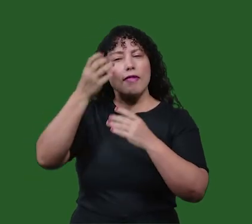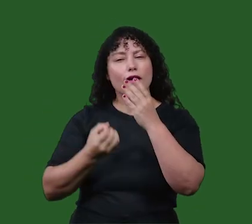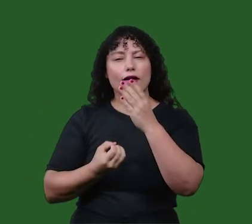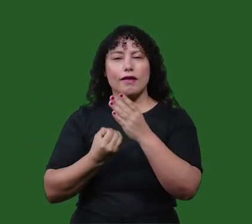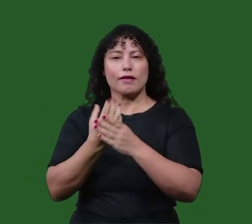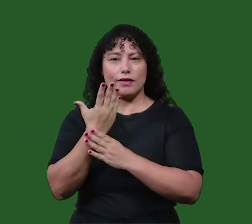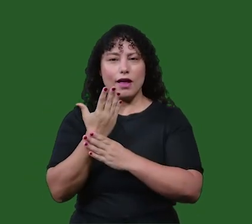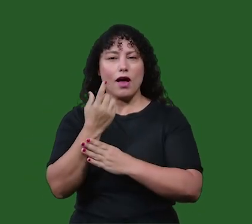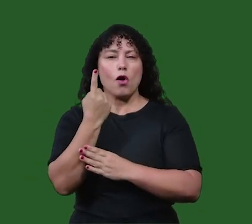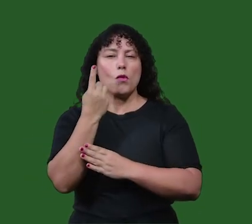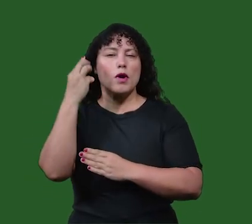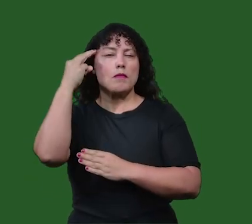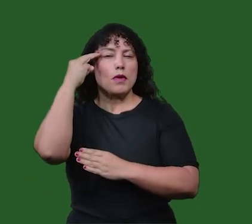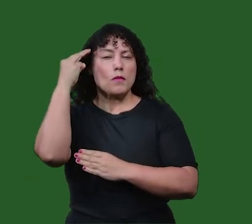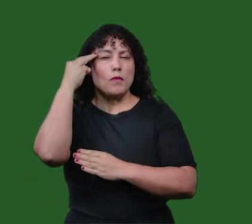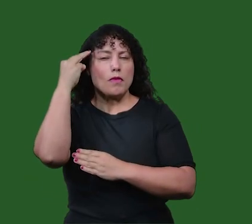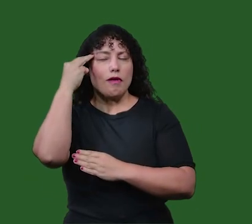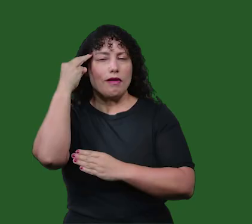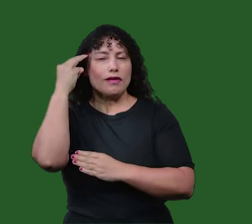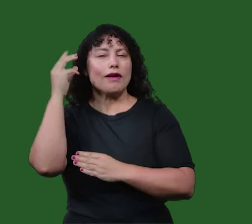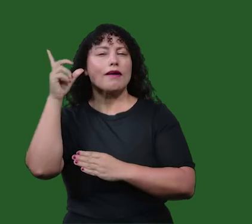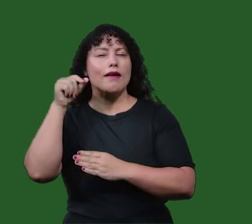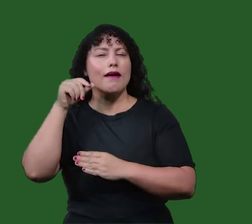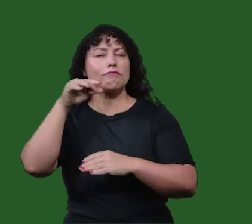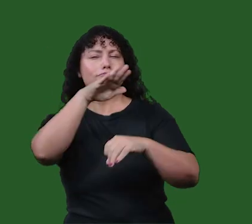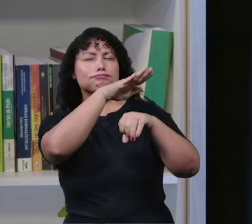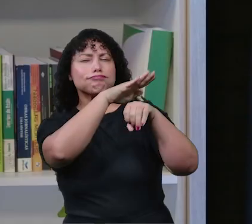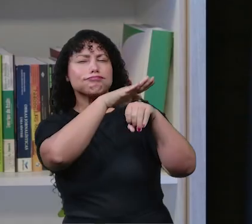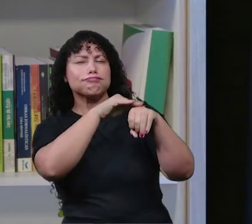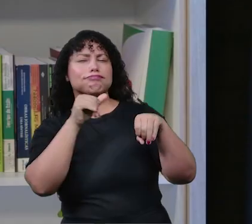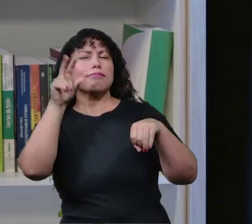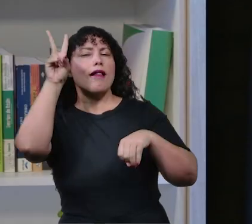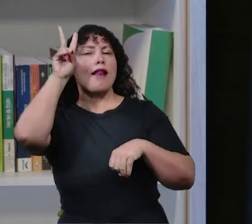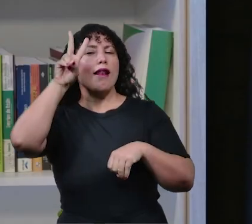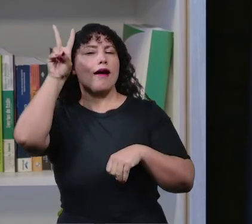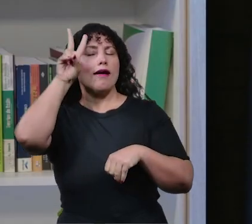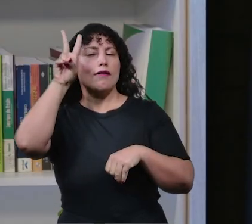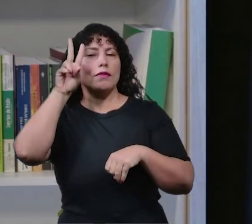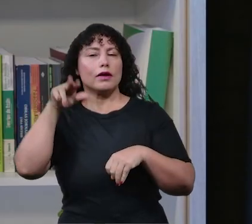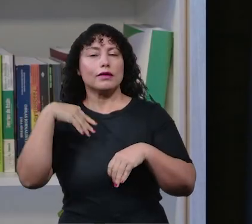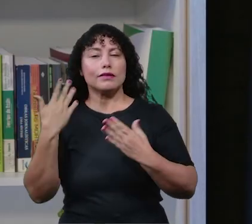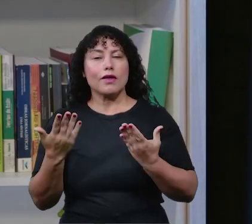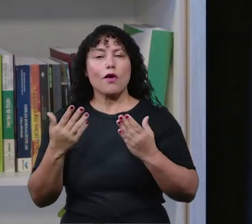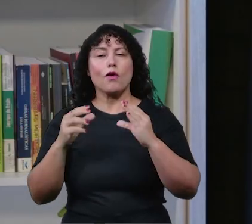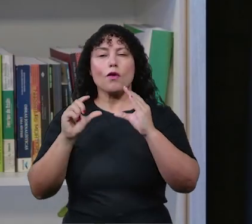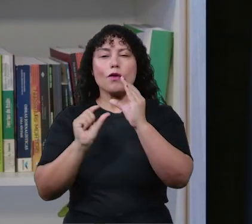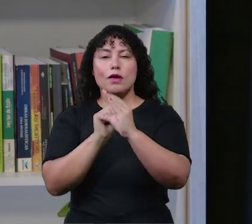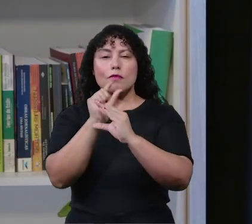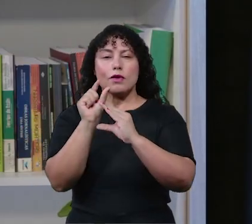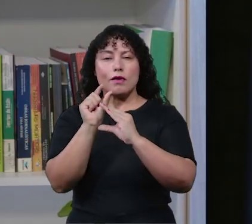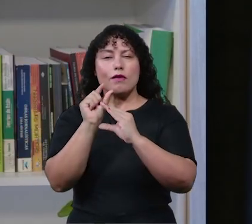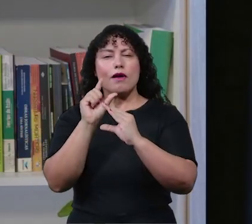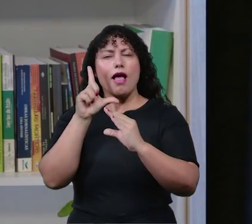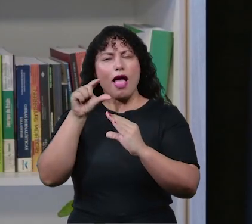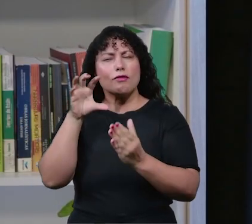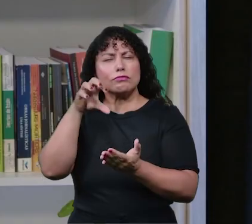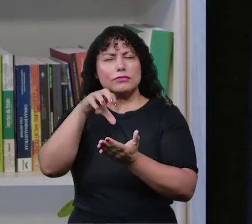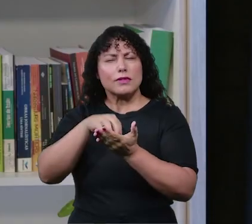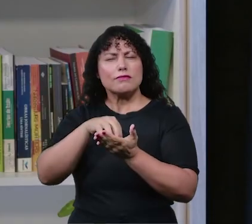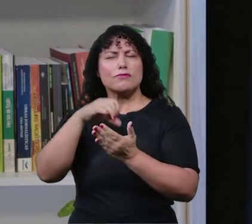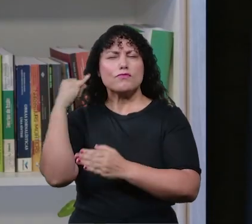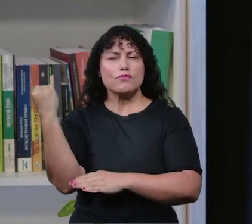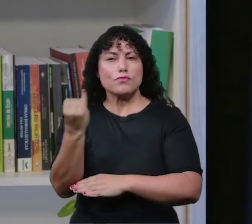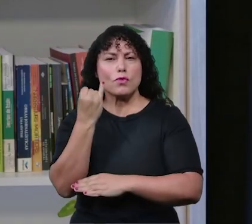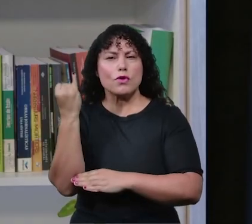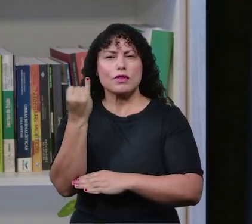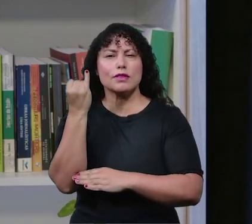para formar uma memória que possa ser evocada. Portanto, o hipocampo é um centro visceral